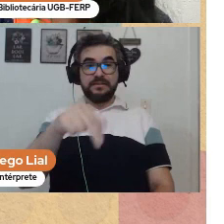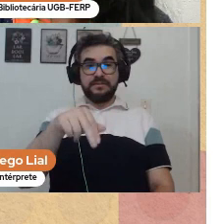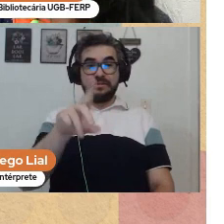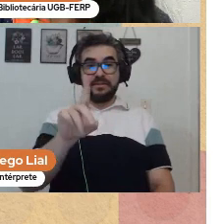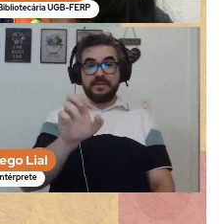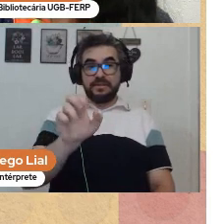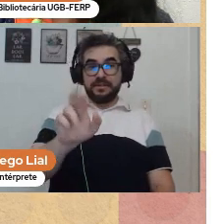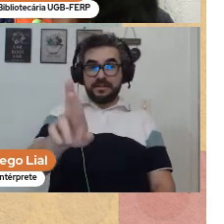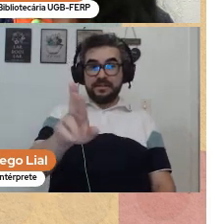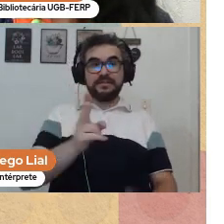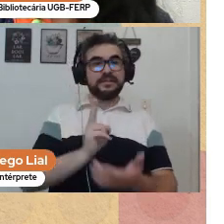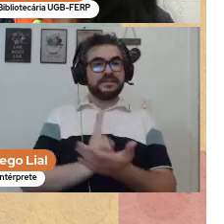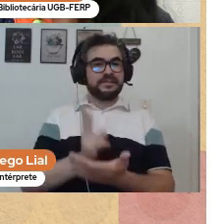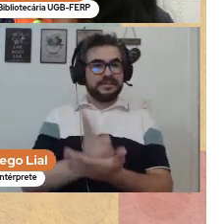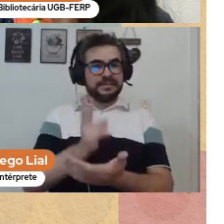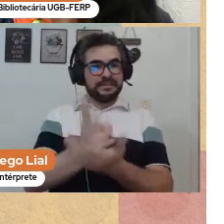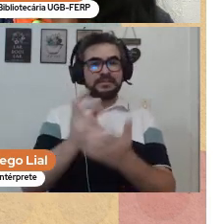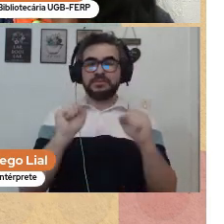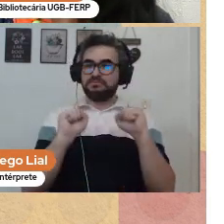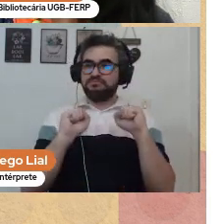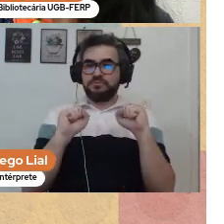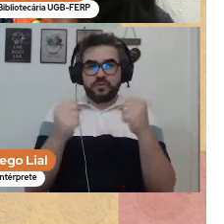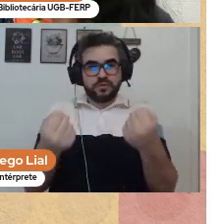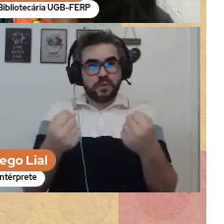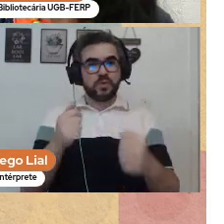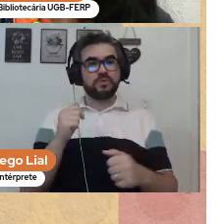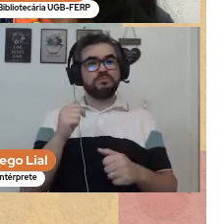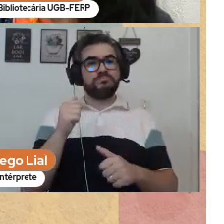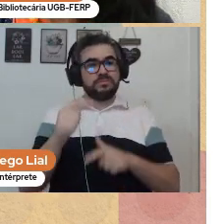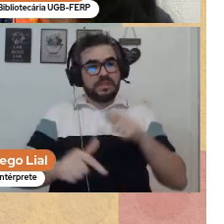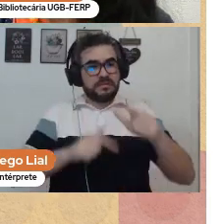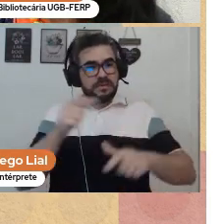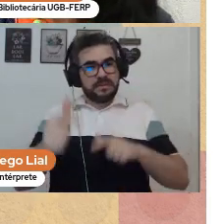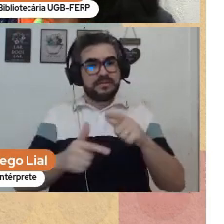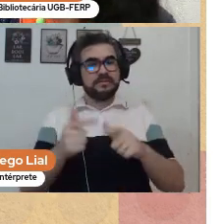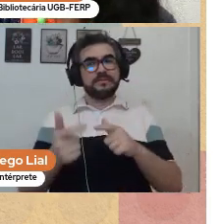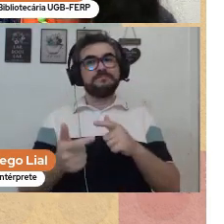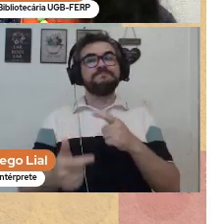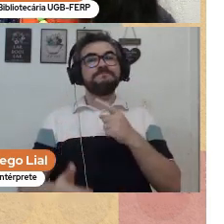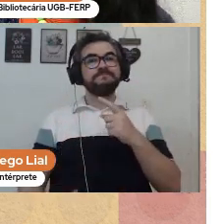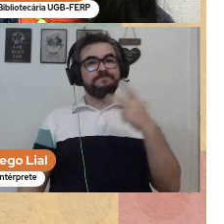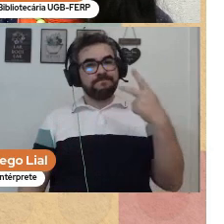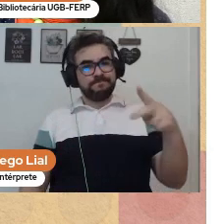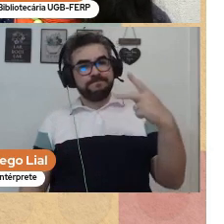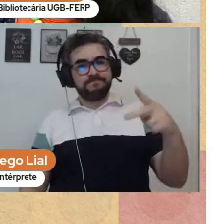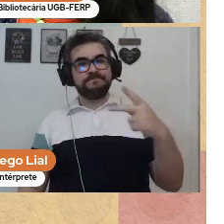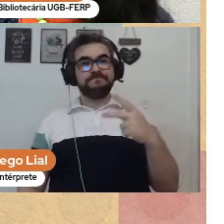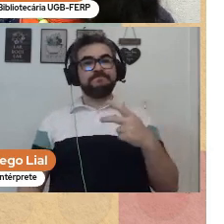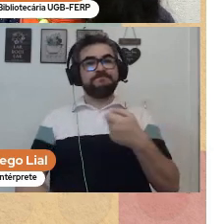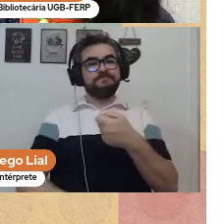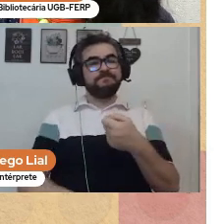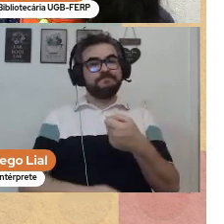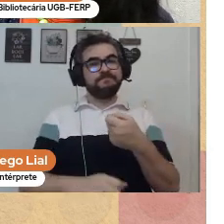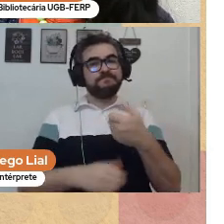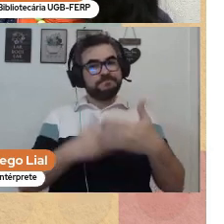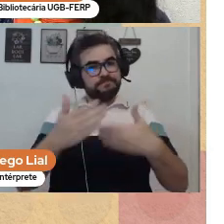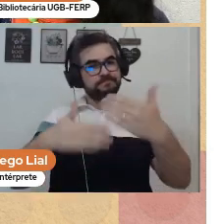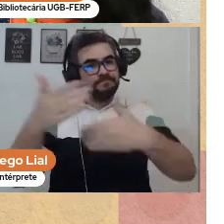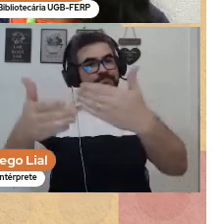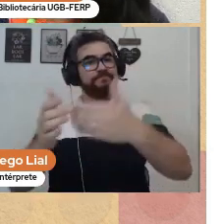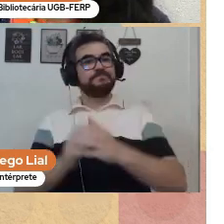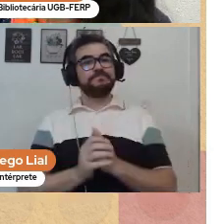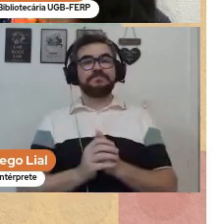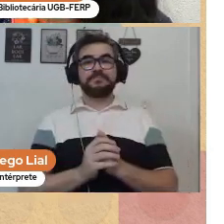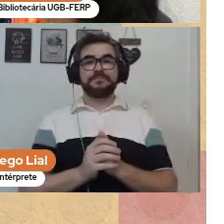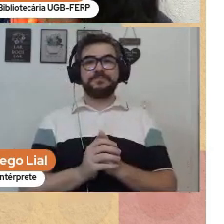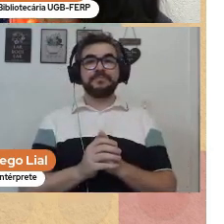e trabalhando mesmo com afinco, né, para que aconteça, para que avance. E aproveito para dar parabéns